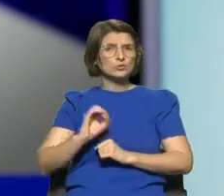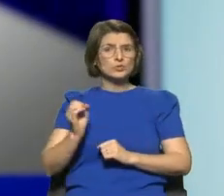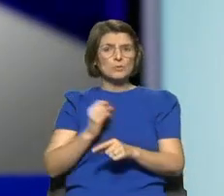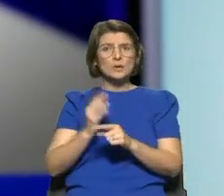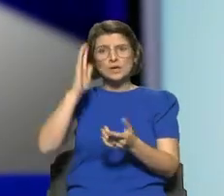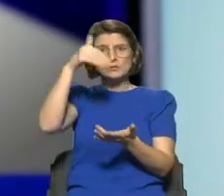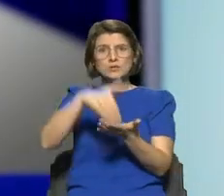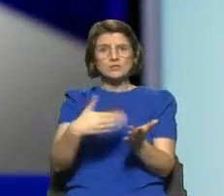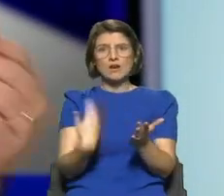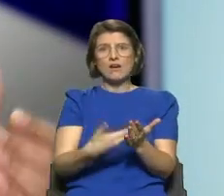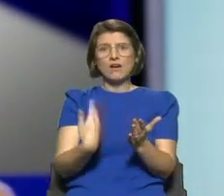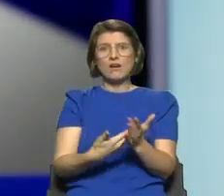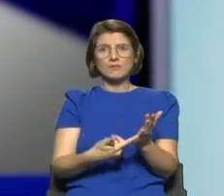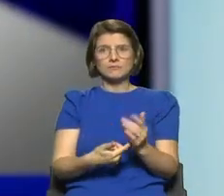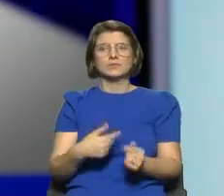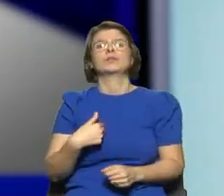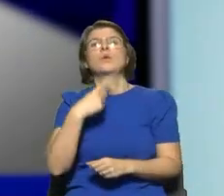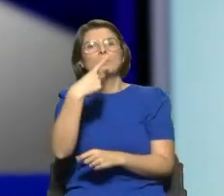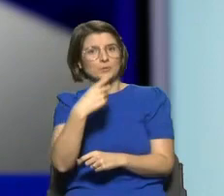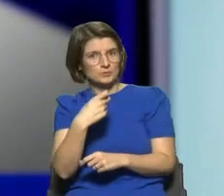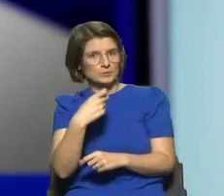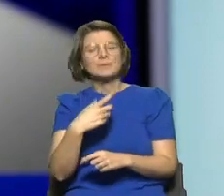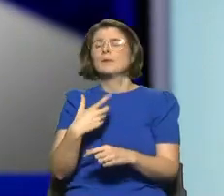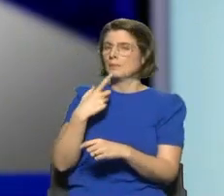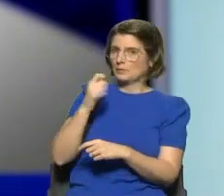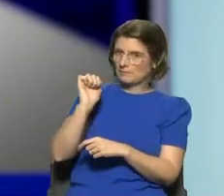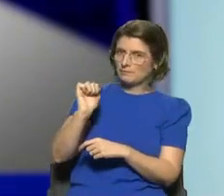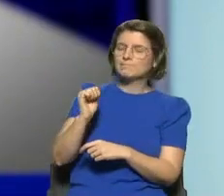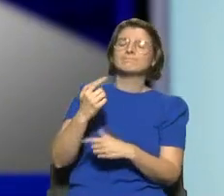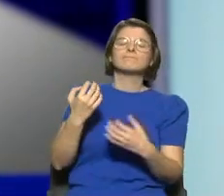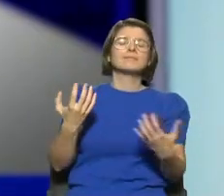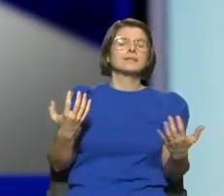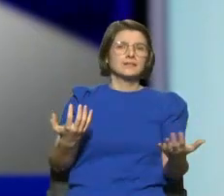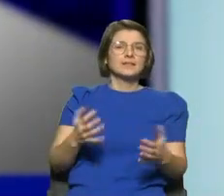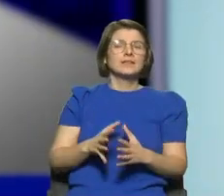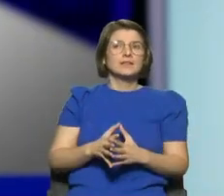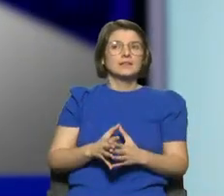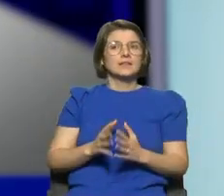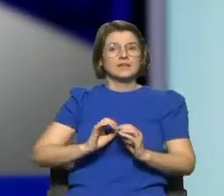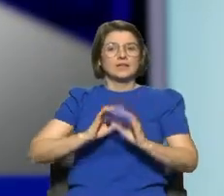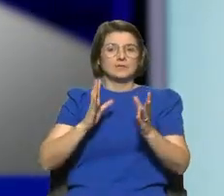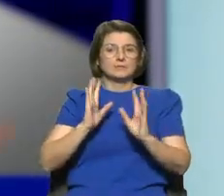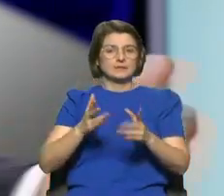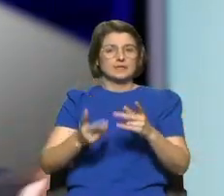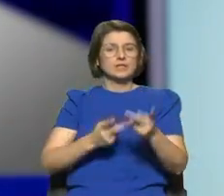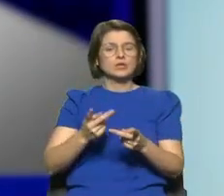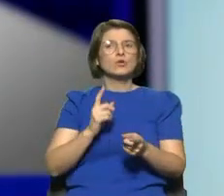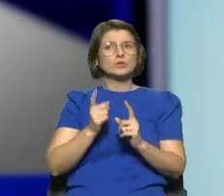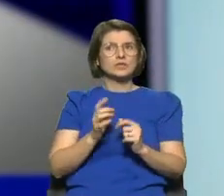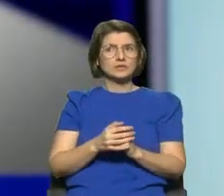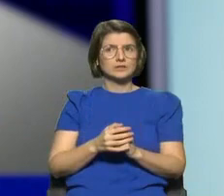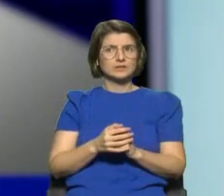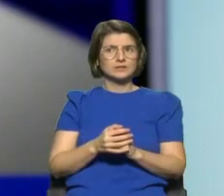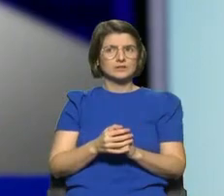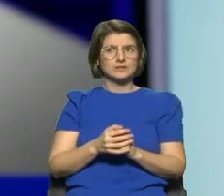à vista são esses quanto à minha pergunta quanto à sua pergunta naturalmente que aquilo que teria que ser analisado era se é a questão que nós